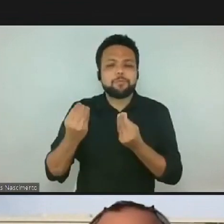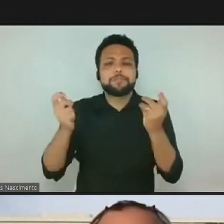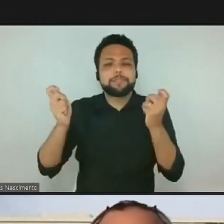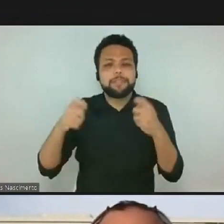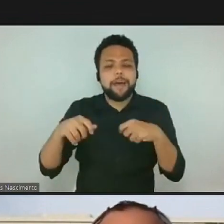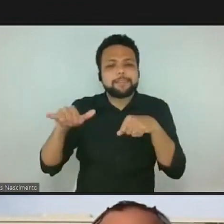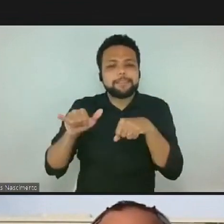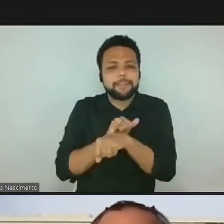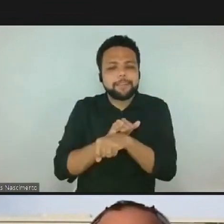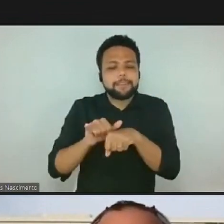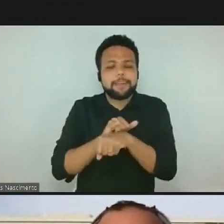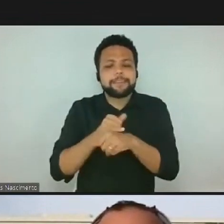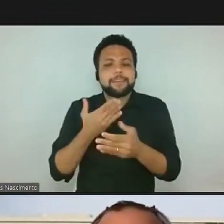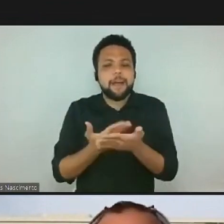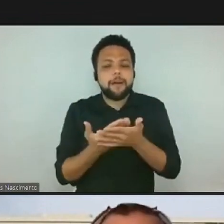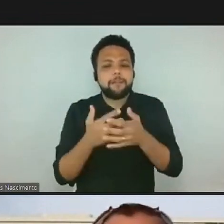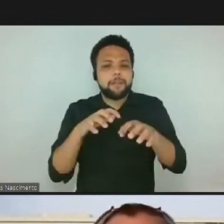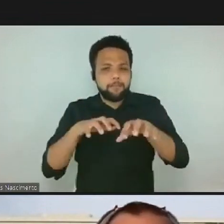serem remotas,